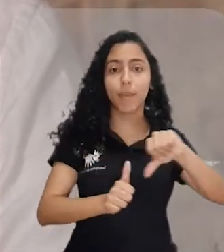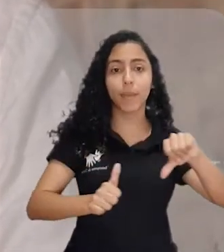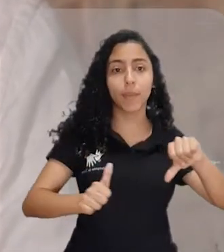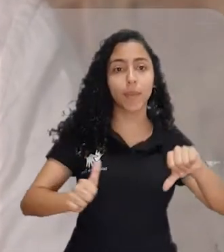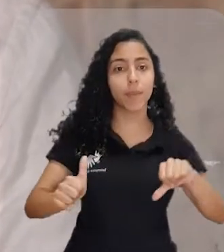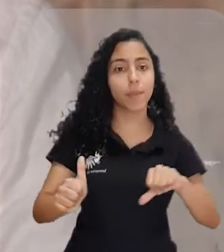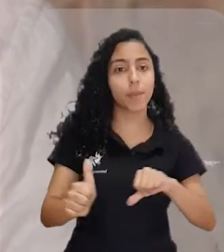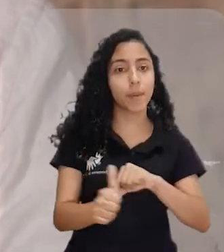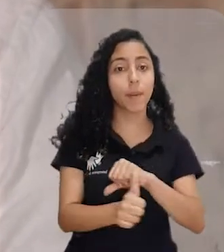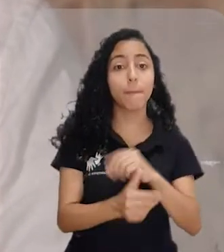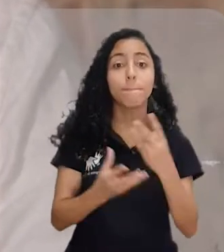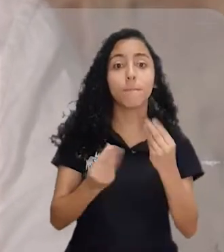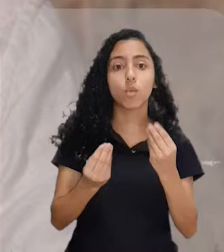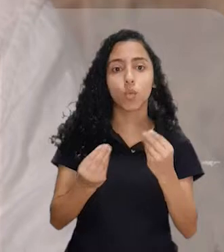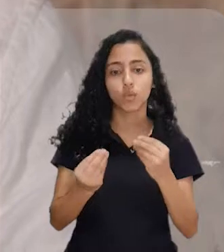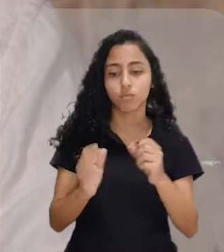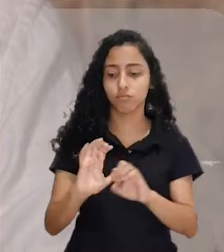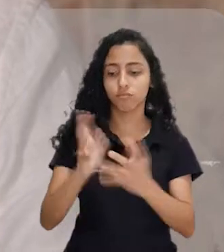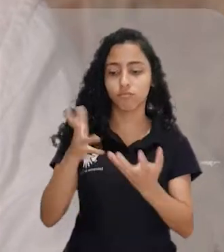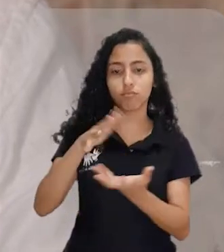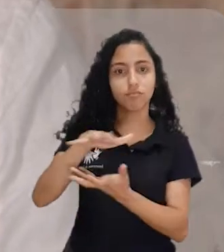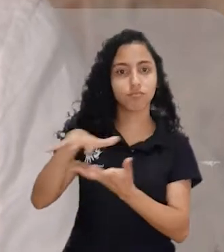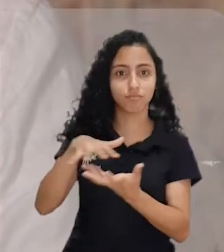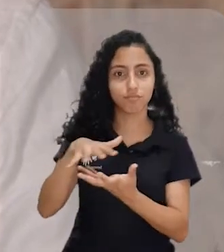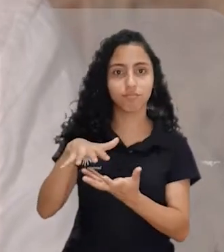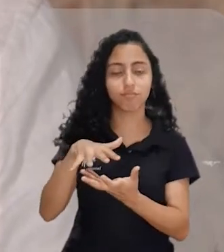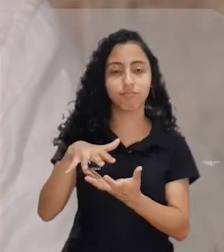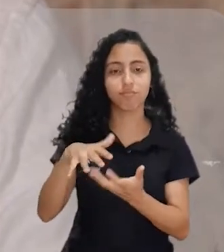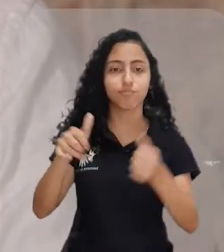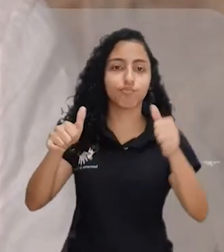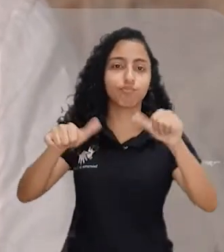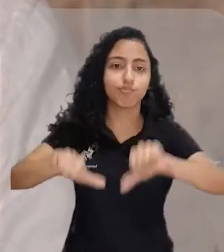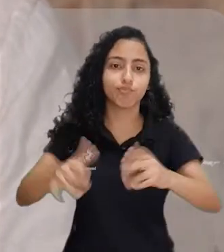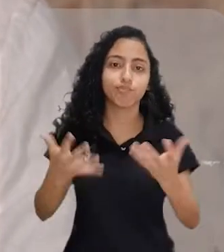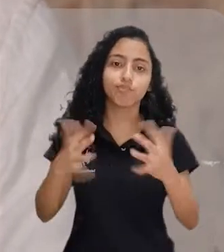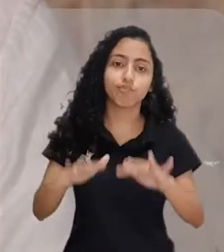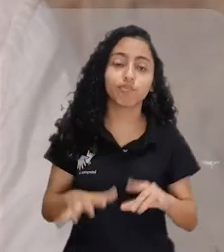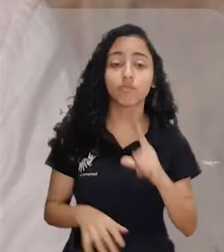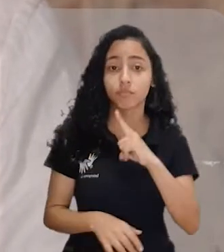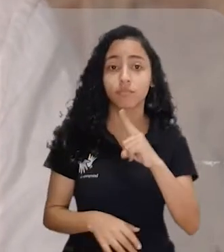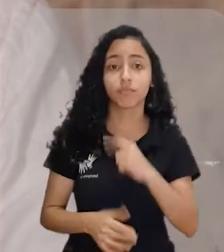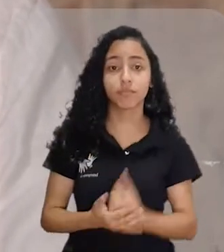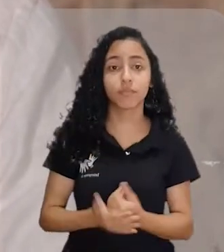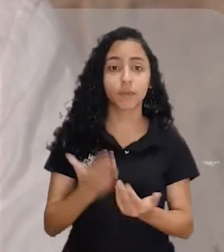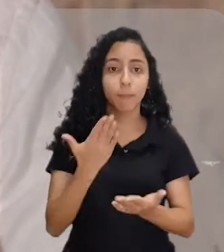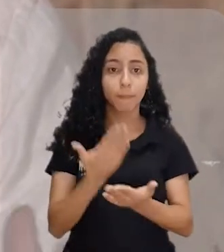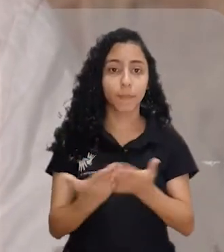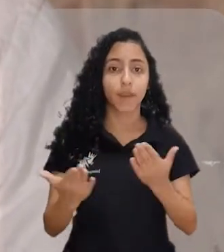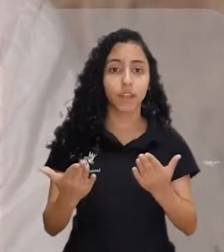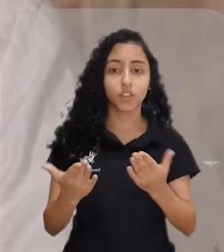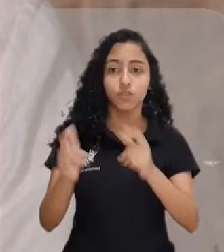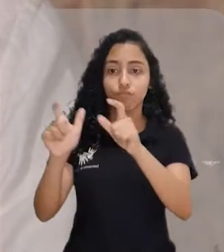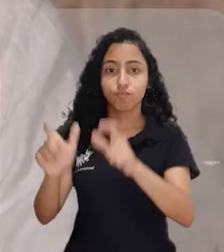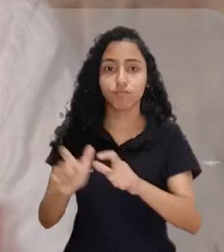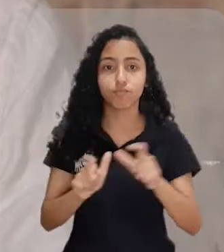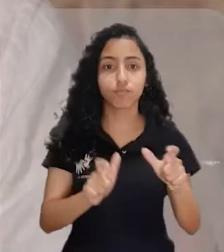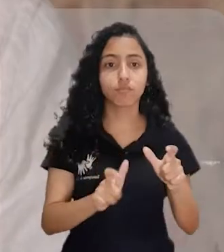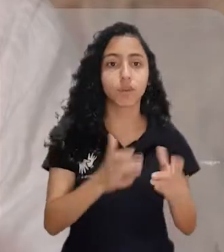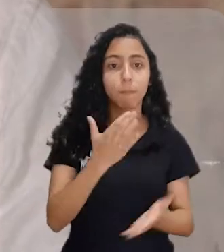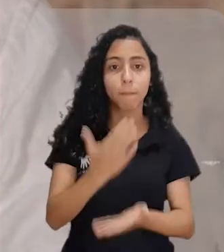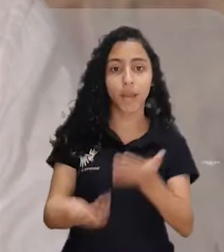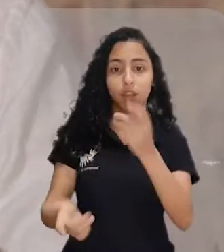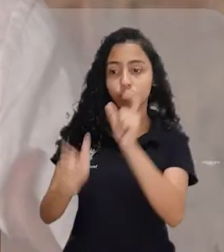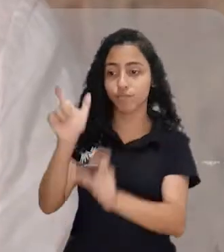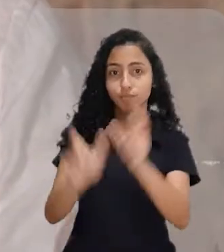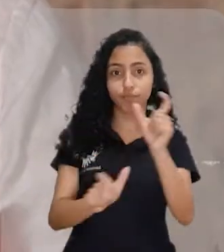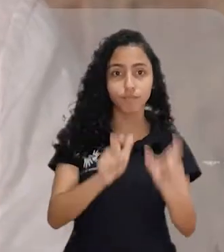gente vem transformando muito os nossos ecossistemas. A gente vem degradando muito os nossos ecossistemas. O que a gente perde com isso? A gente perde,